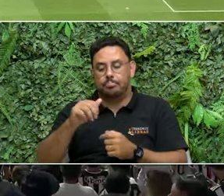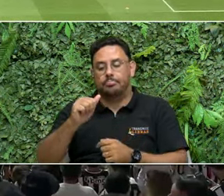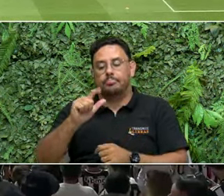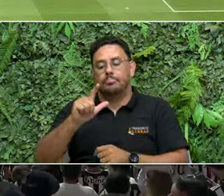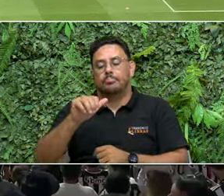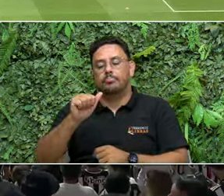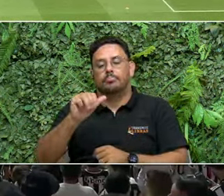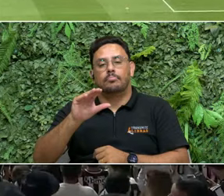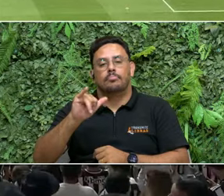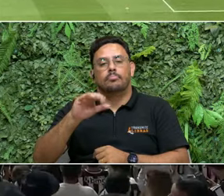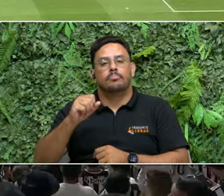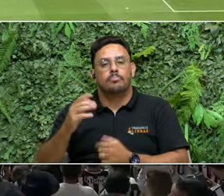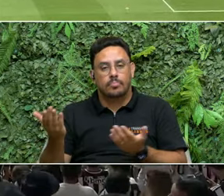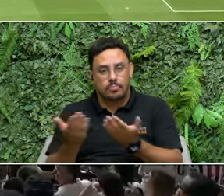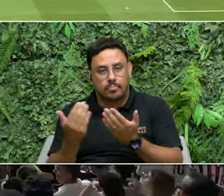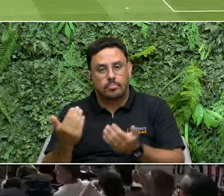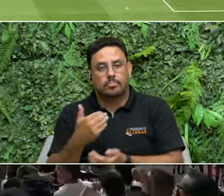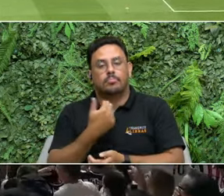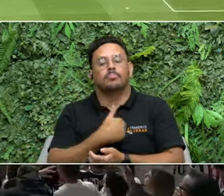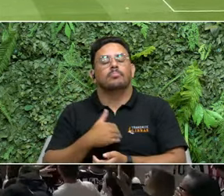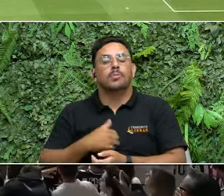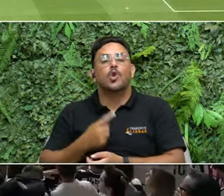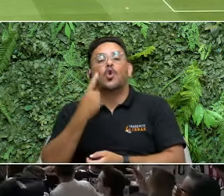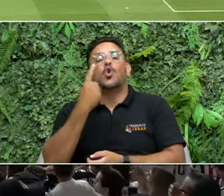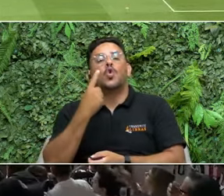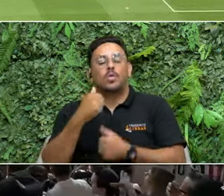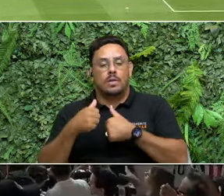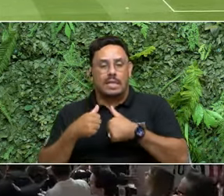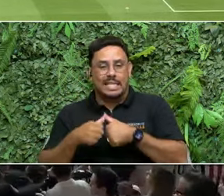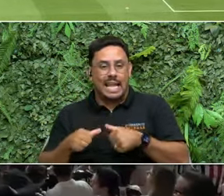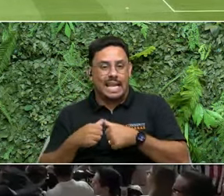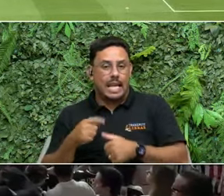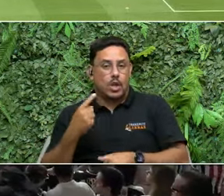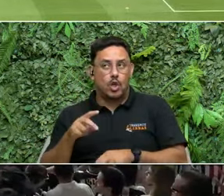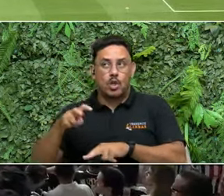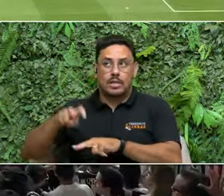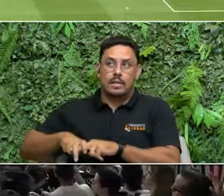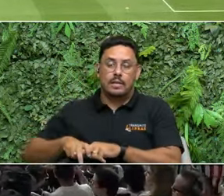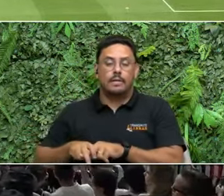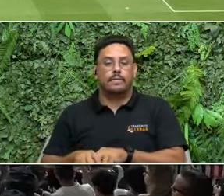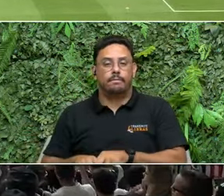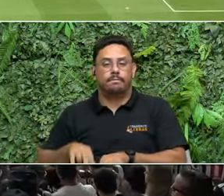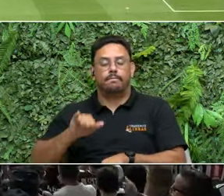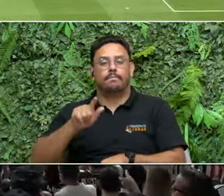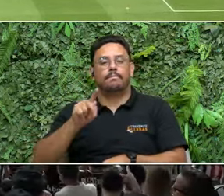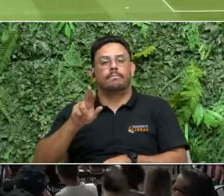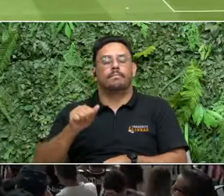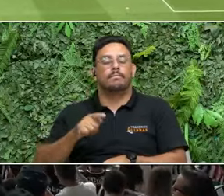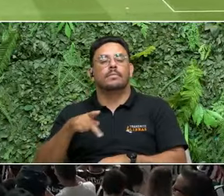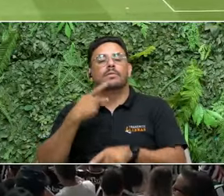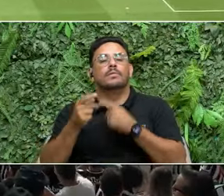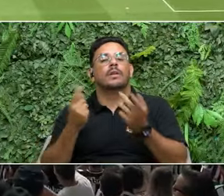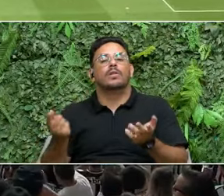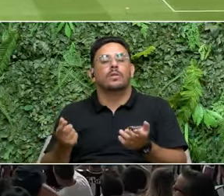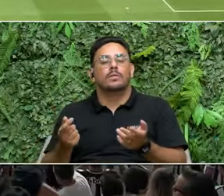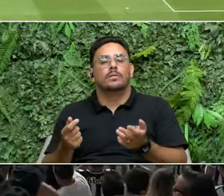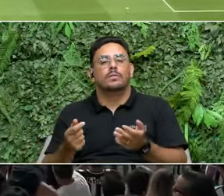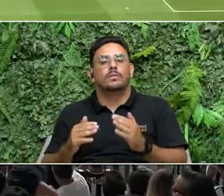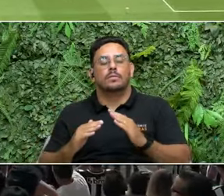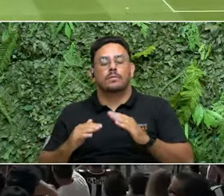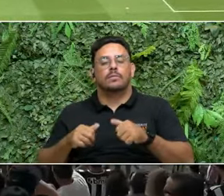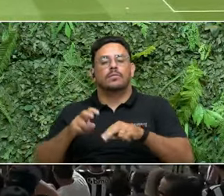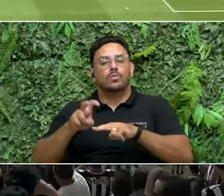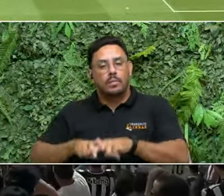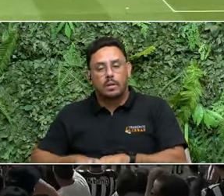no banco de reservas hoje o Atlético com um zagueiro apenas no banco de reservas Igor então já que você falou do banco de